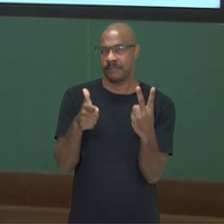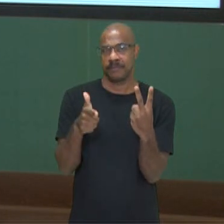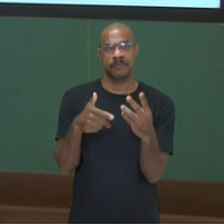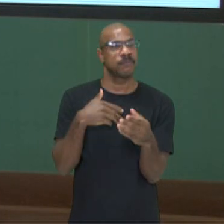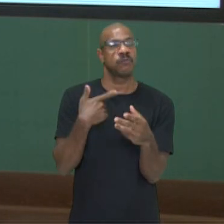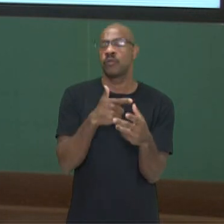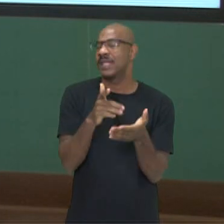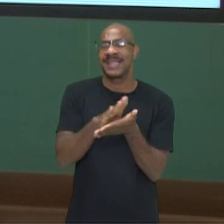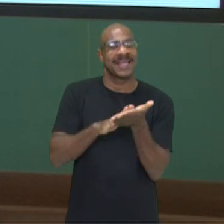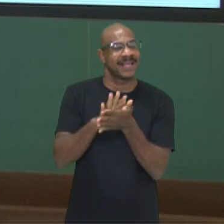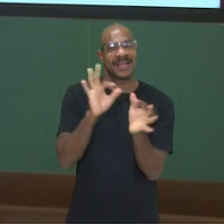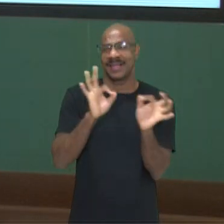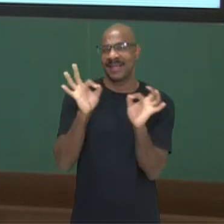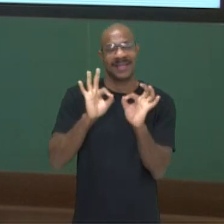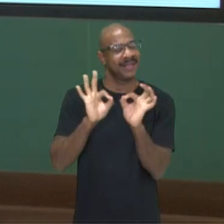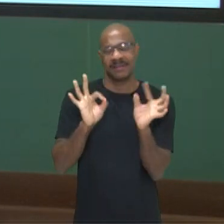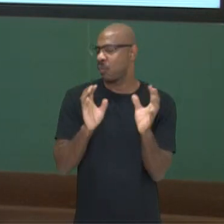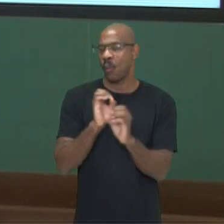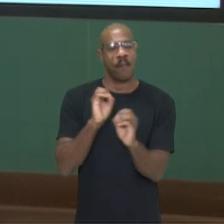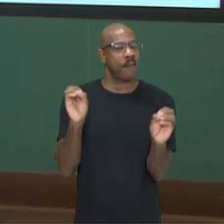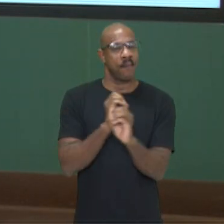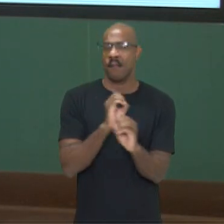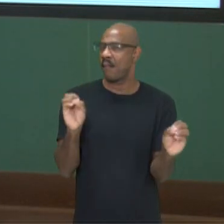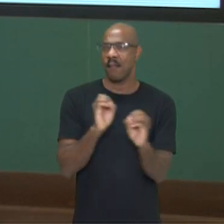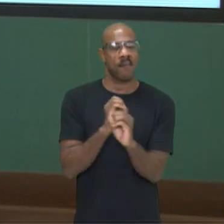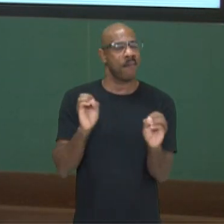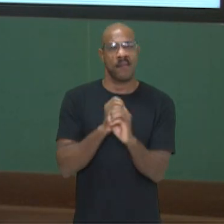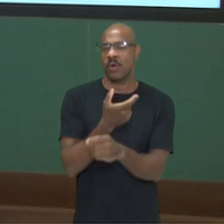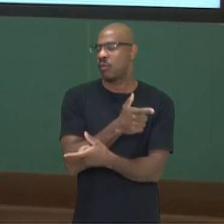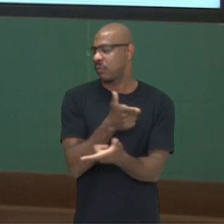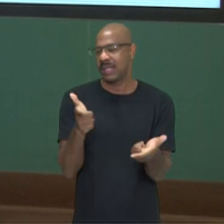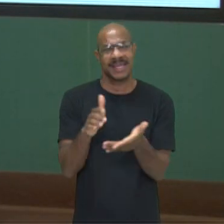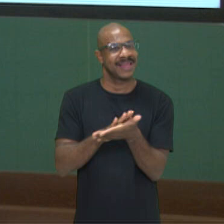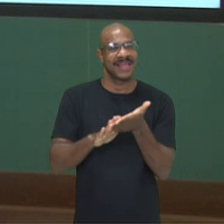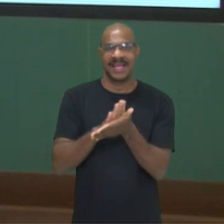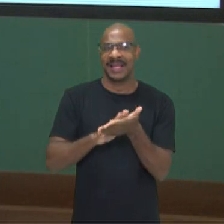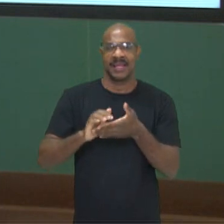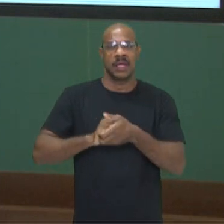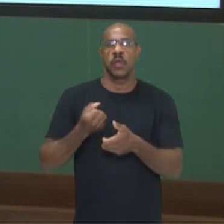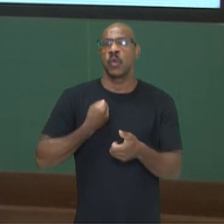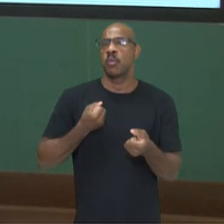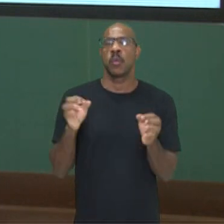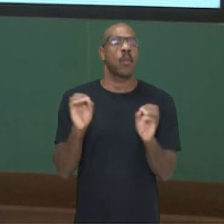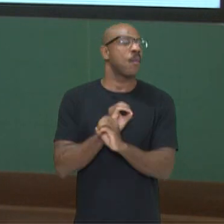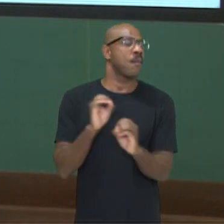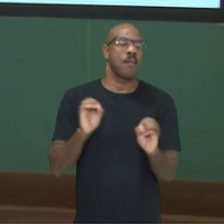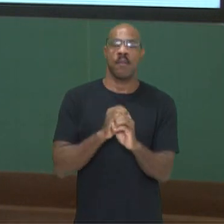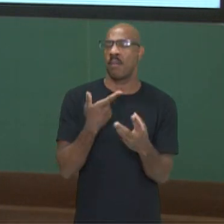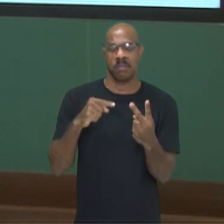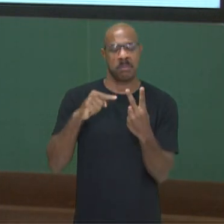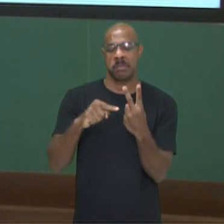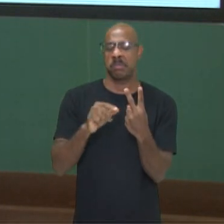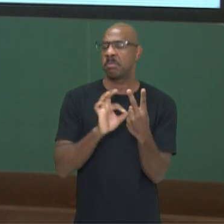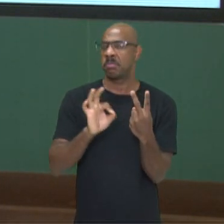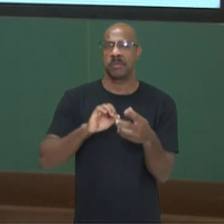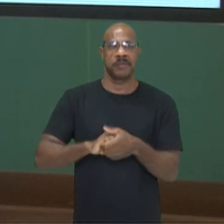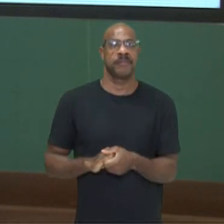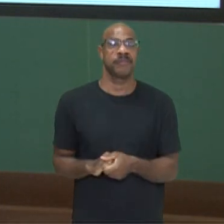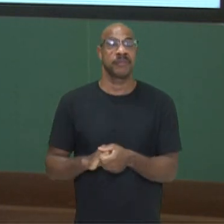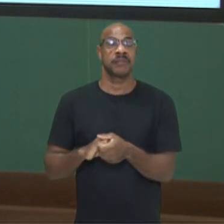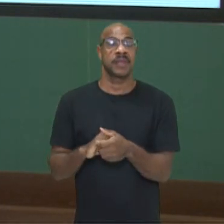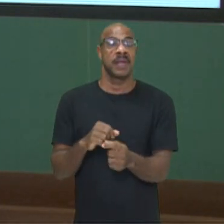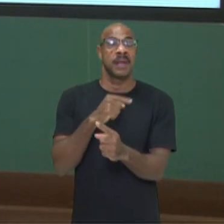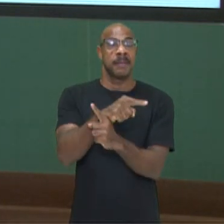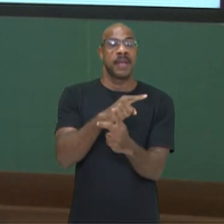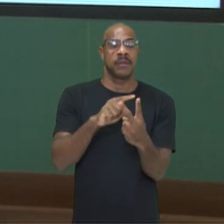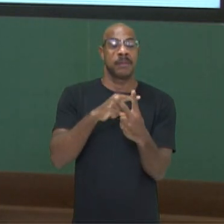nenhum número que multiplicado por ele mesmo nos dá menos 64. E menos